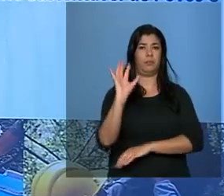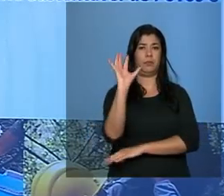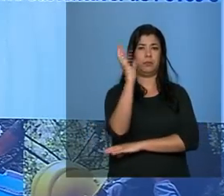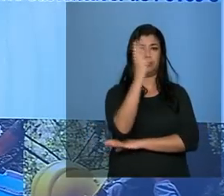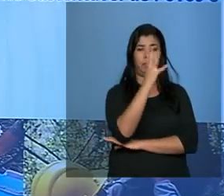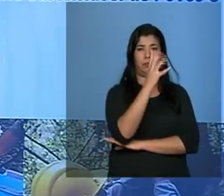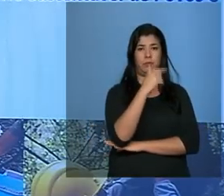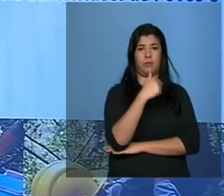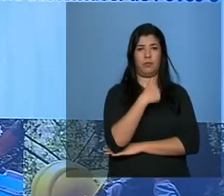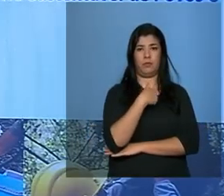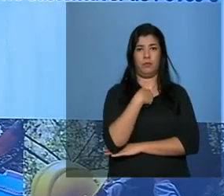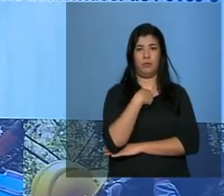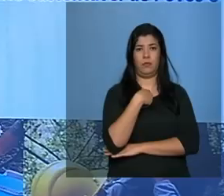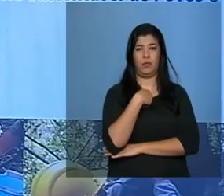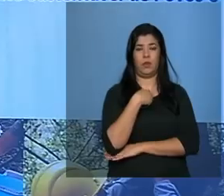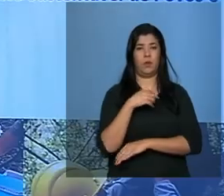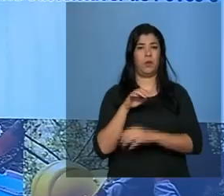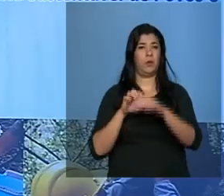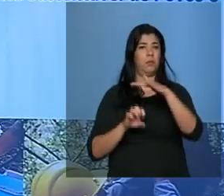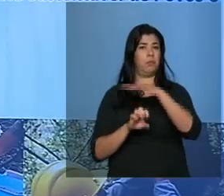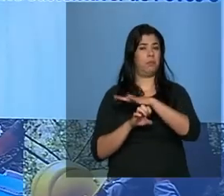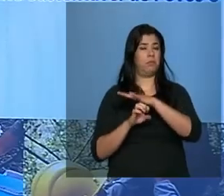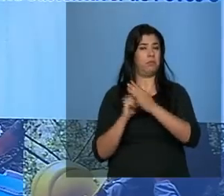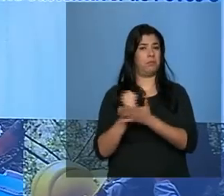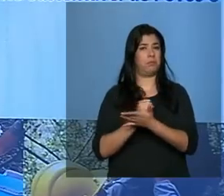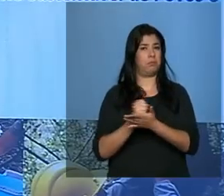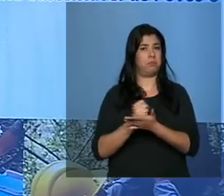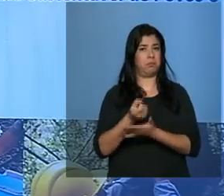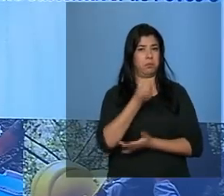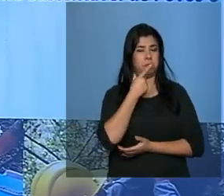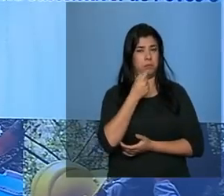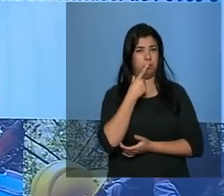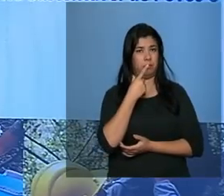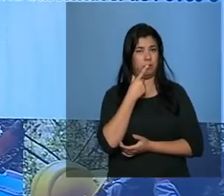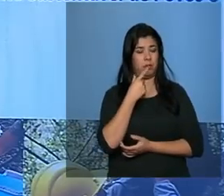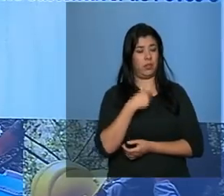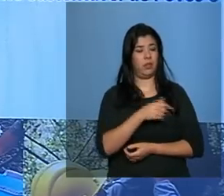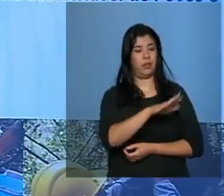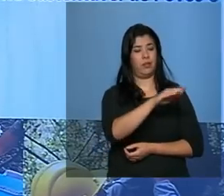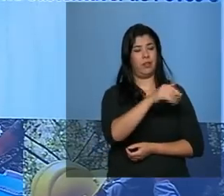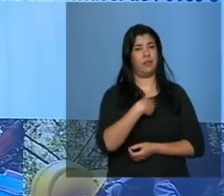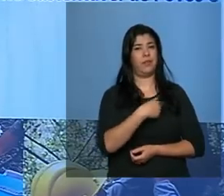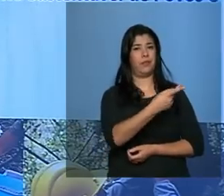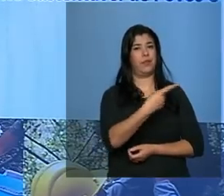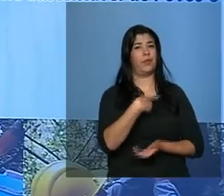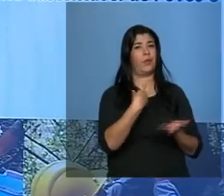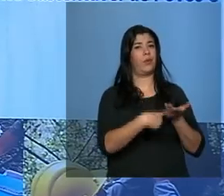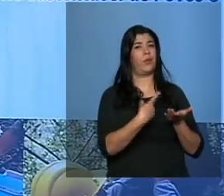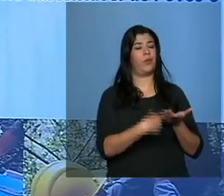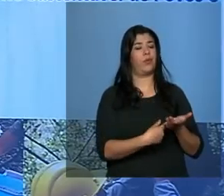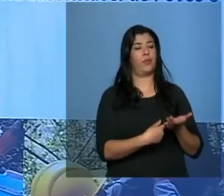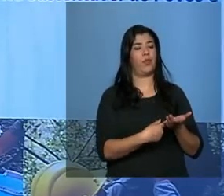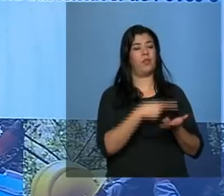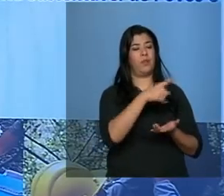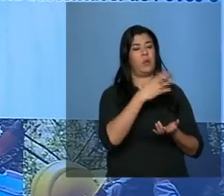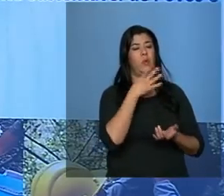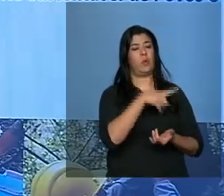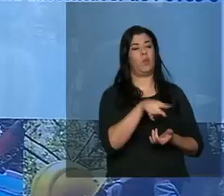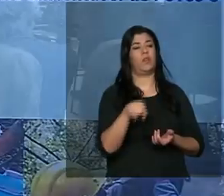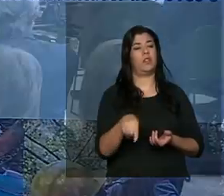uma empresa farmacêutica e vou lá e faço um acordo com a senhora para usar aquela. Só que a senhora não tem o